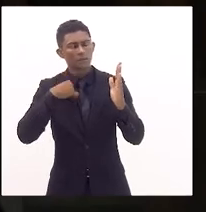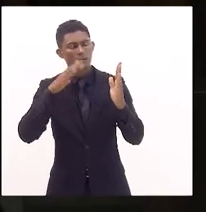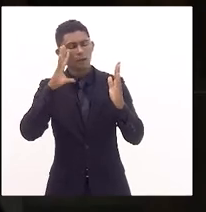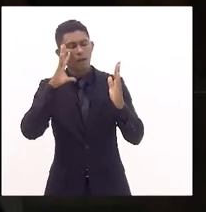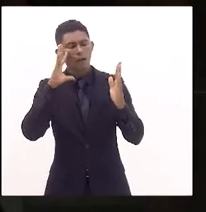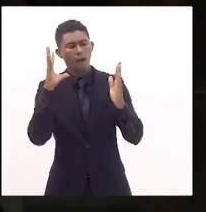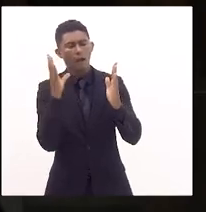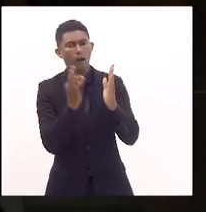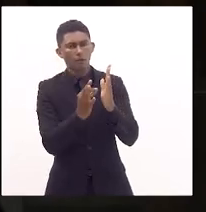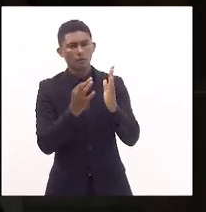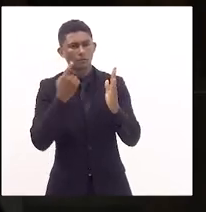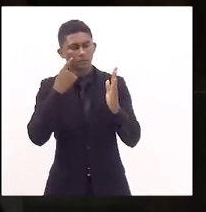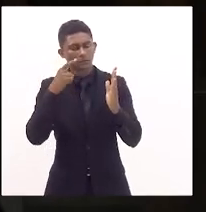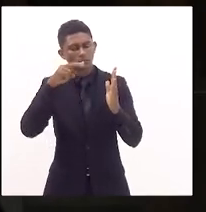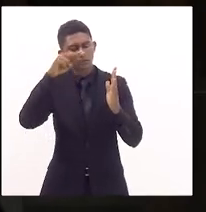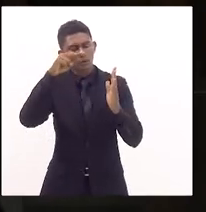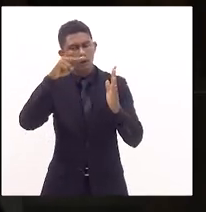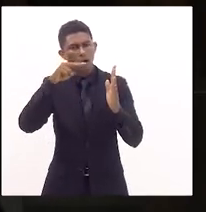ela deve,